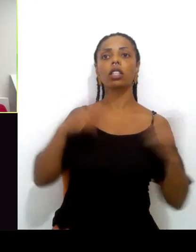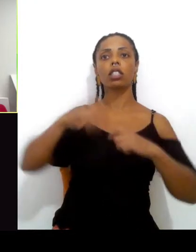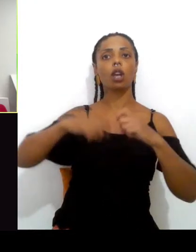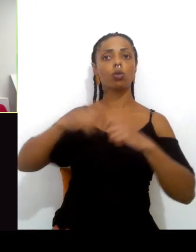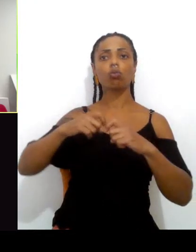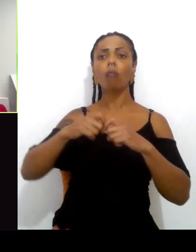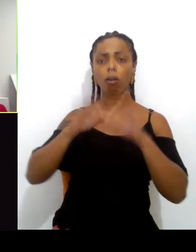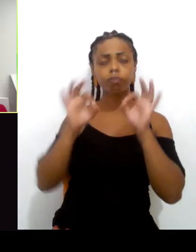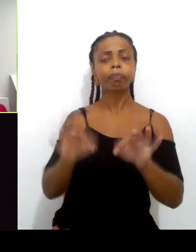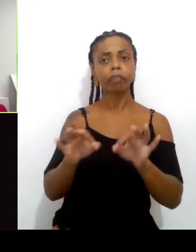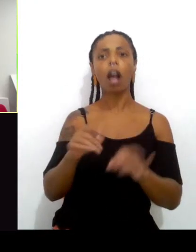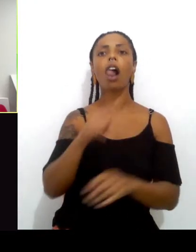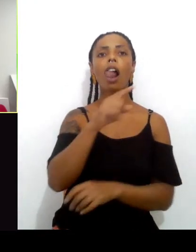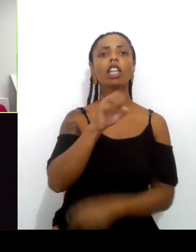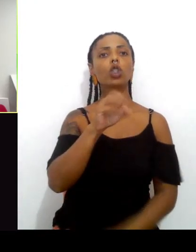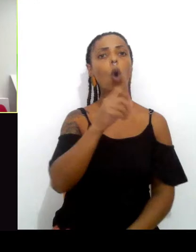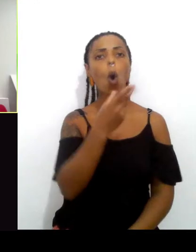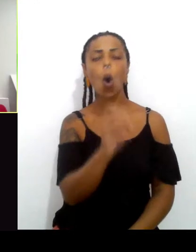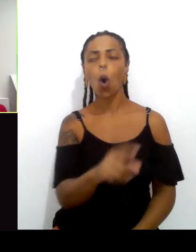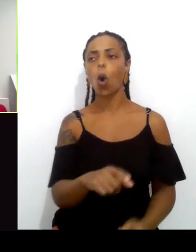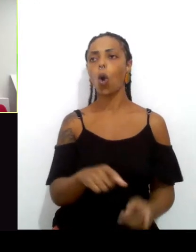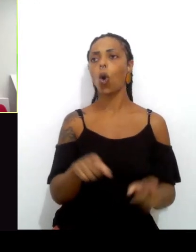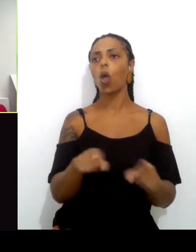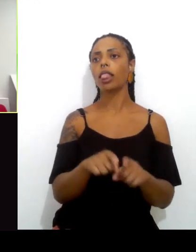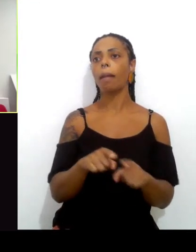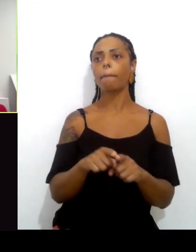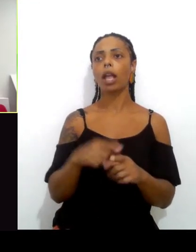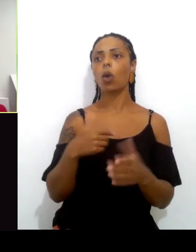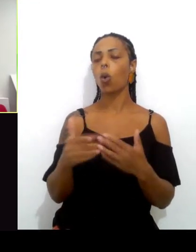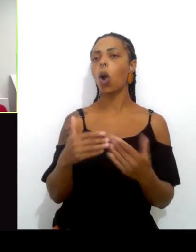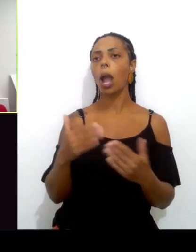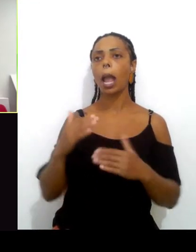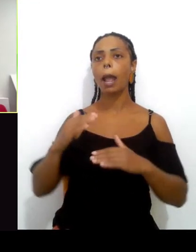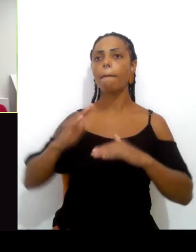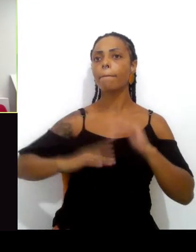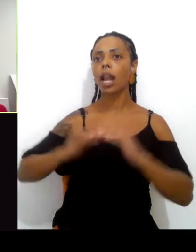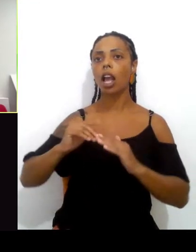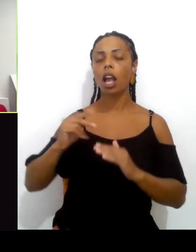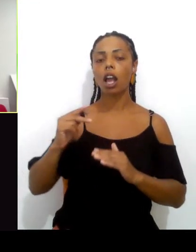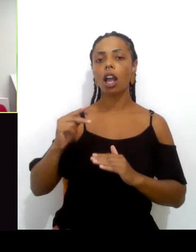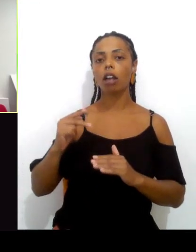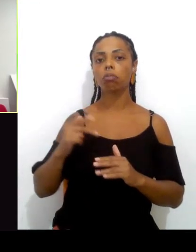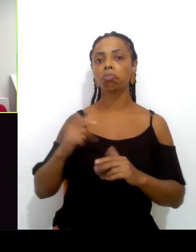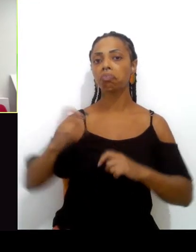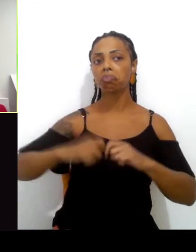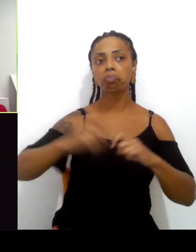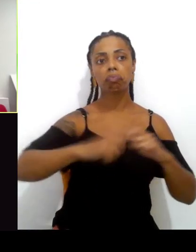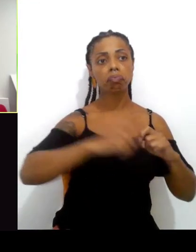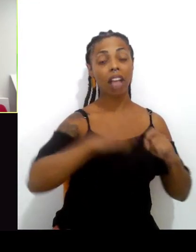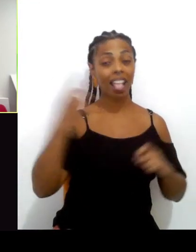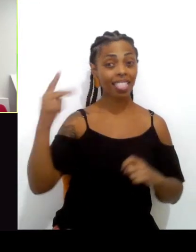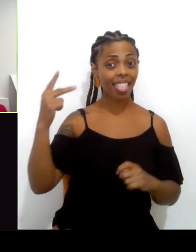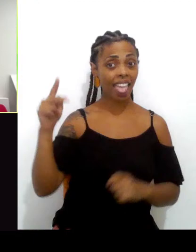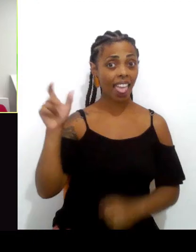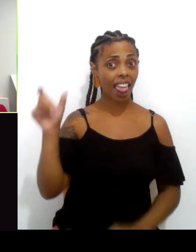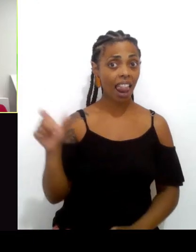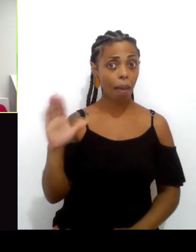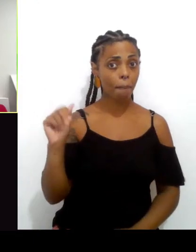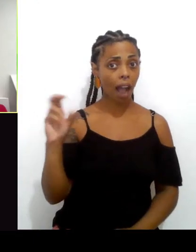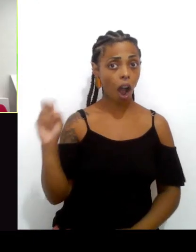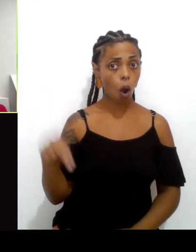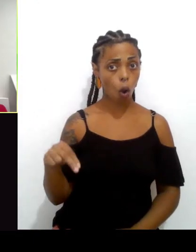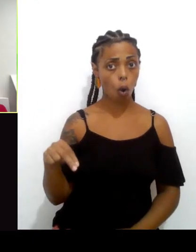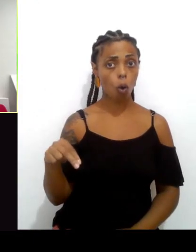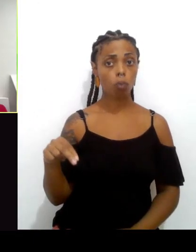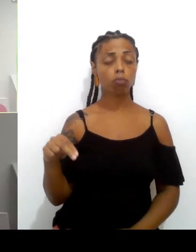as práticas sexuais nas quais ele se envolvia estavam